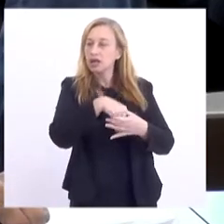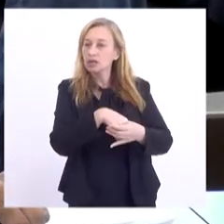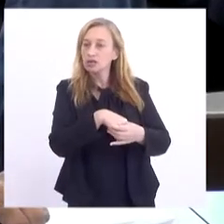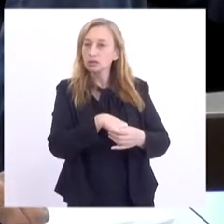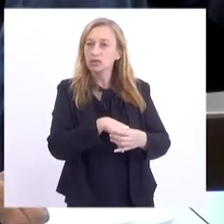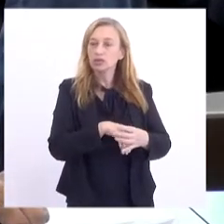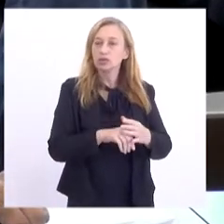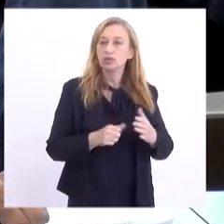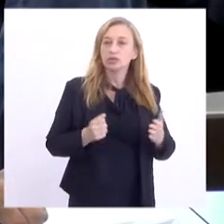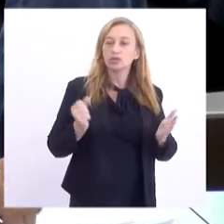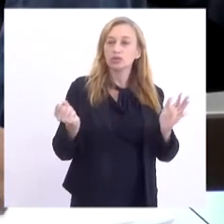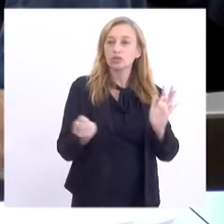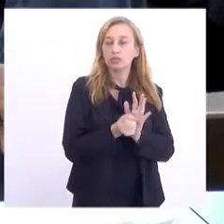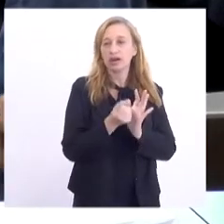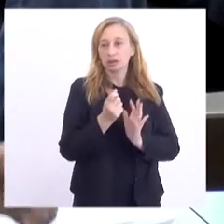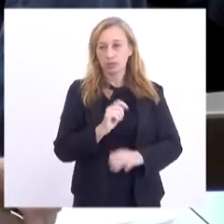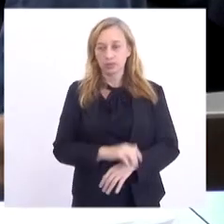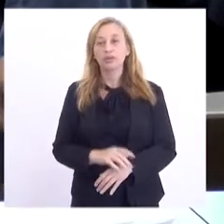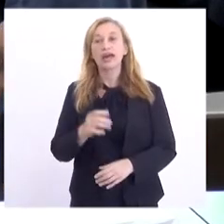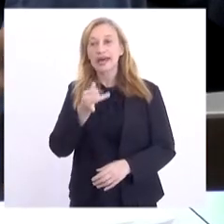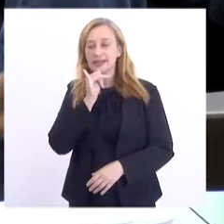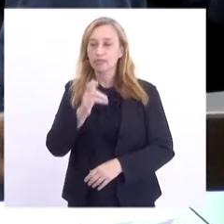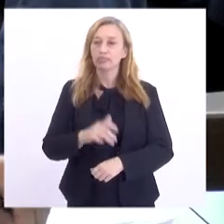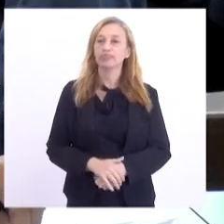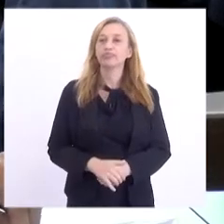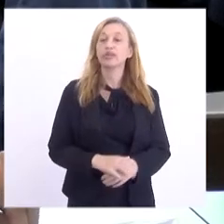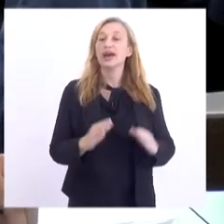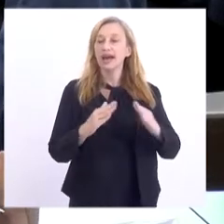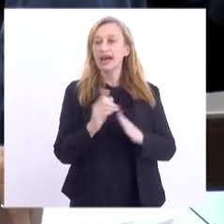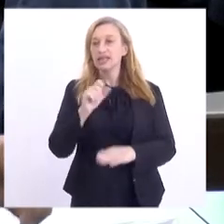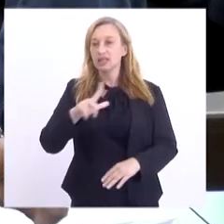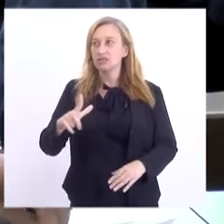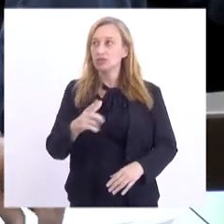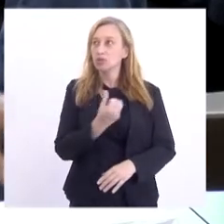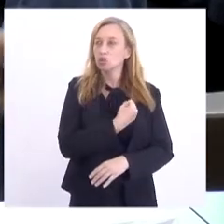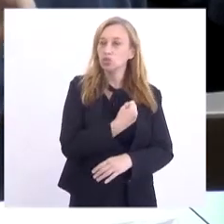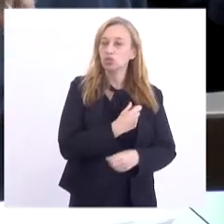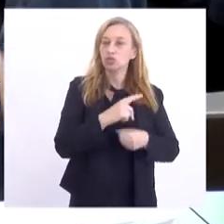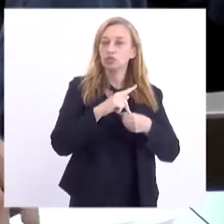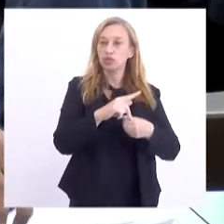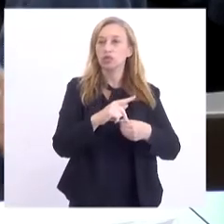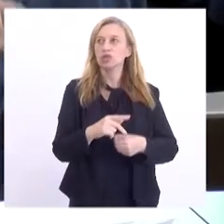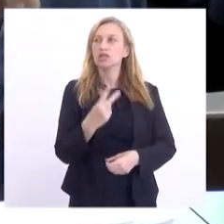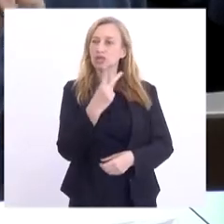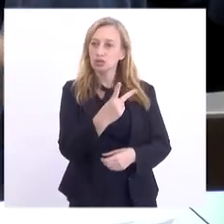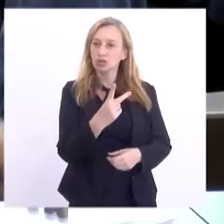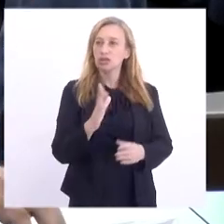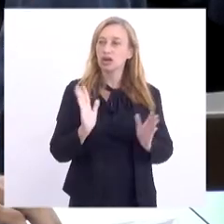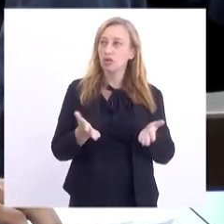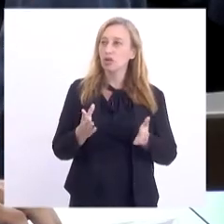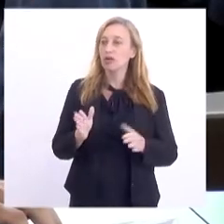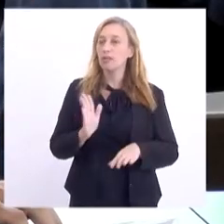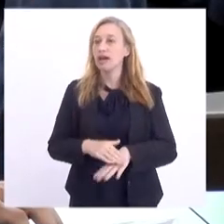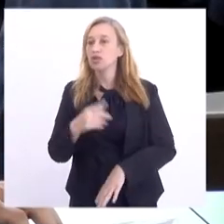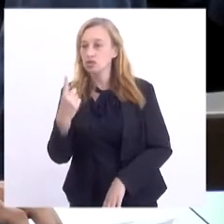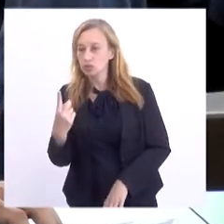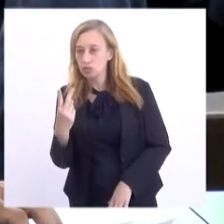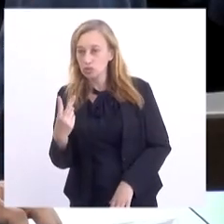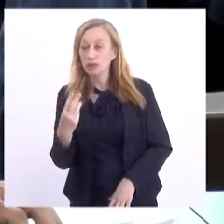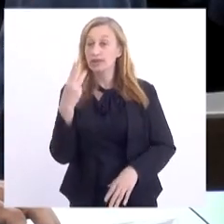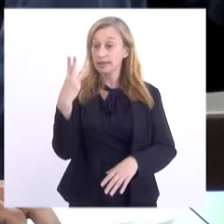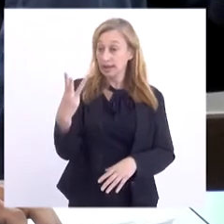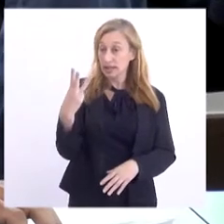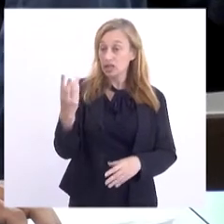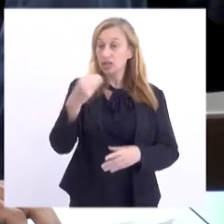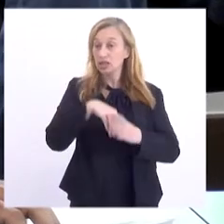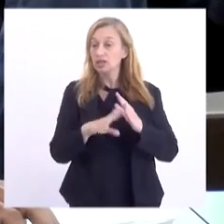da execução do pacto então por exemplo Casa Civil teve aumento de Procuradores são dois lá gente botou mais um tem mais 13